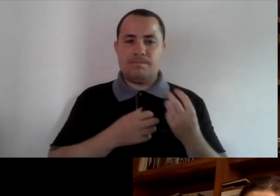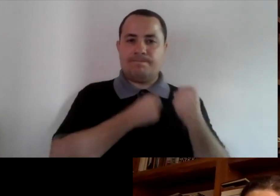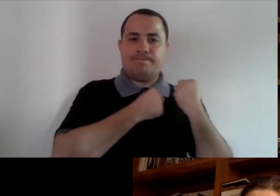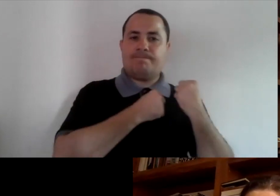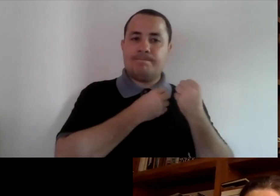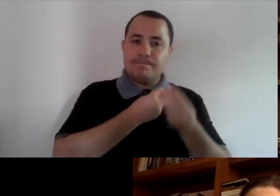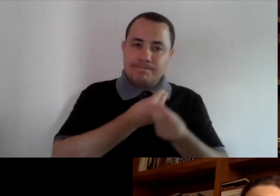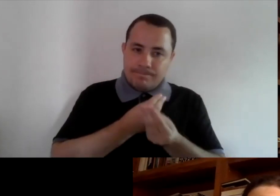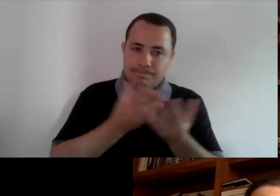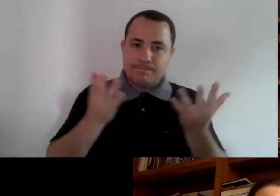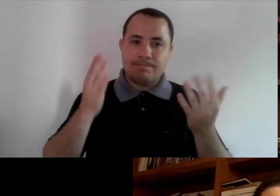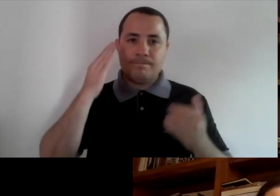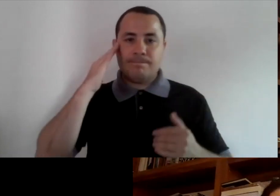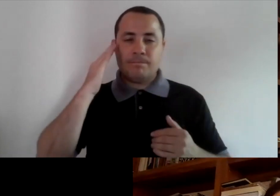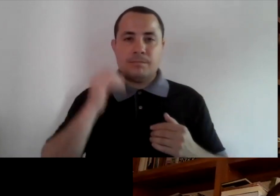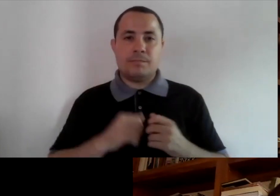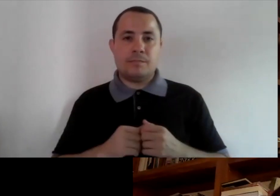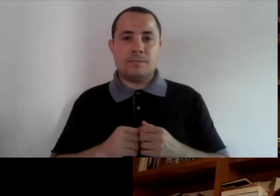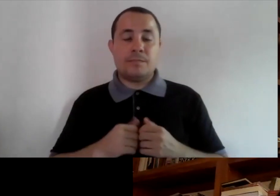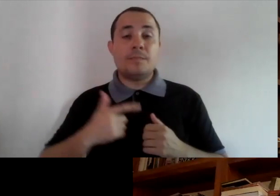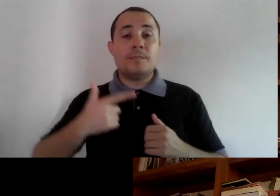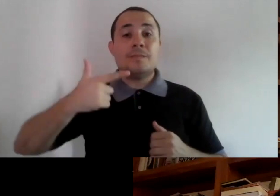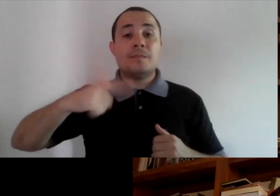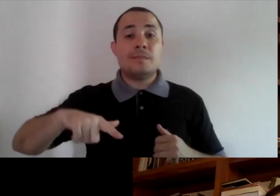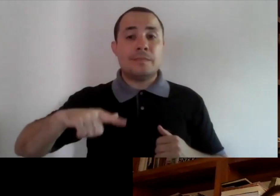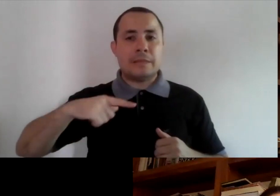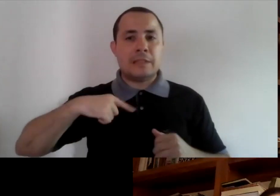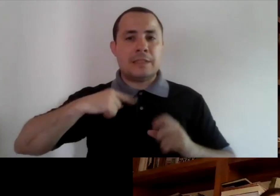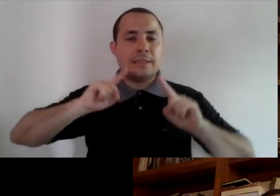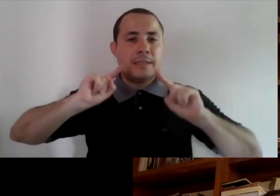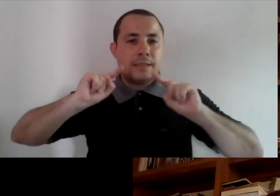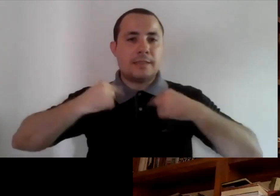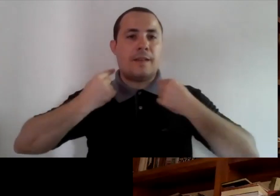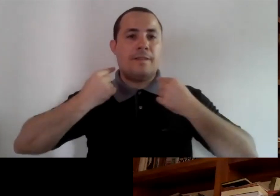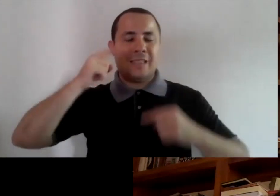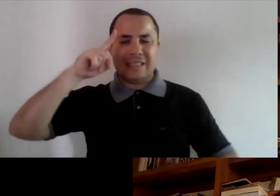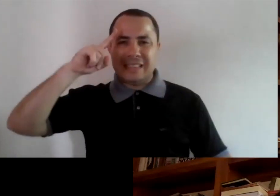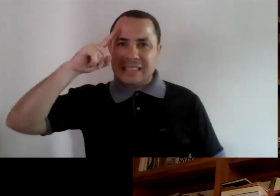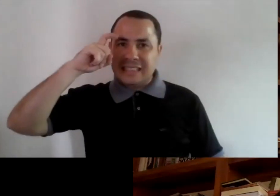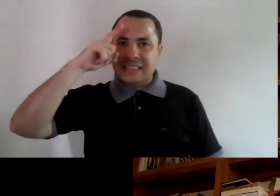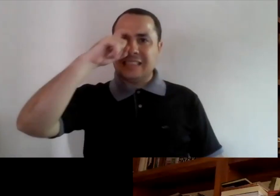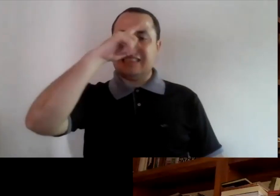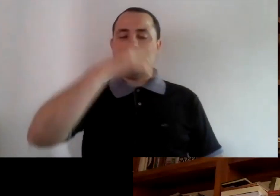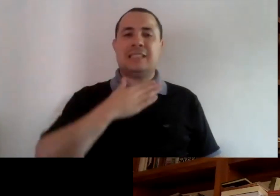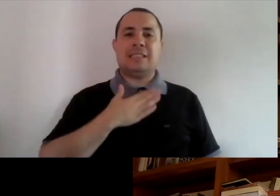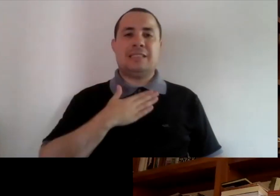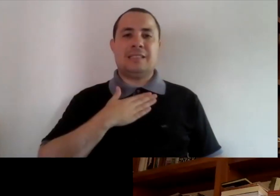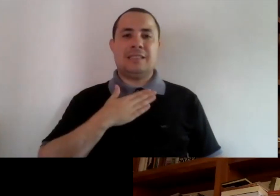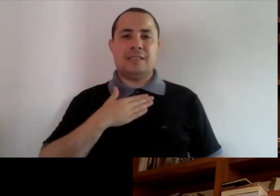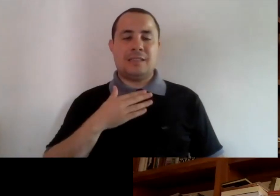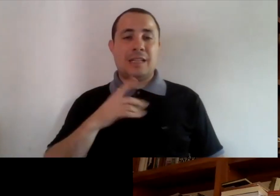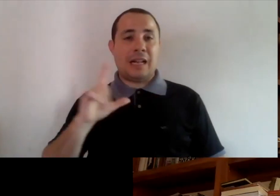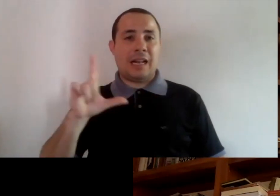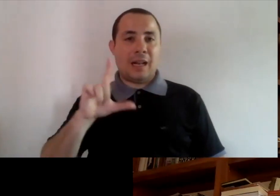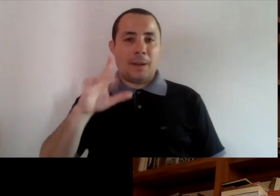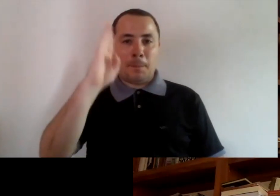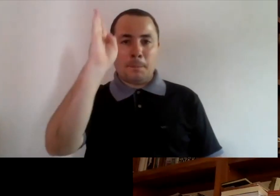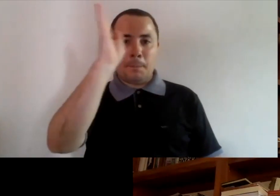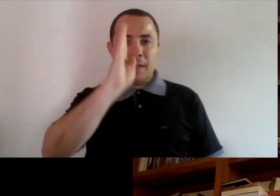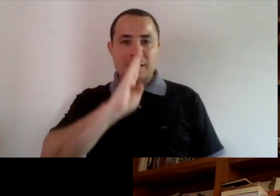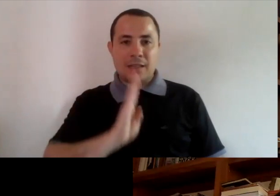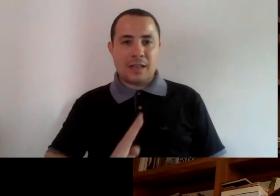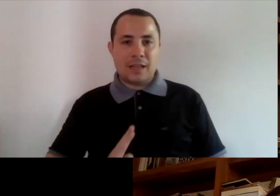pouco dos desafios também, né? Que a literatura brasileira, né, principalmente para as editoras